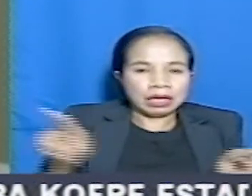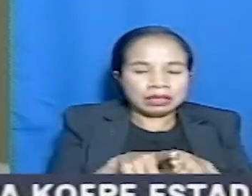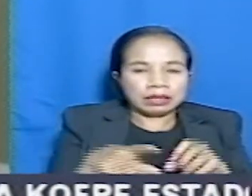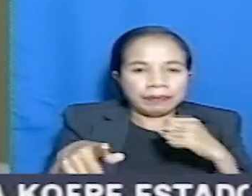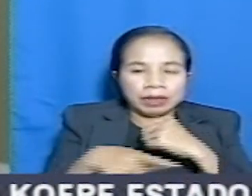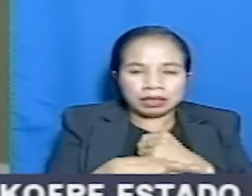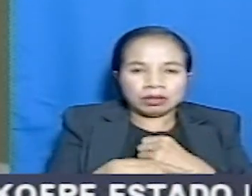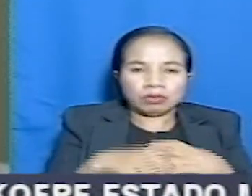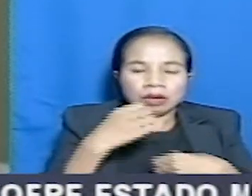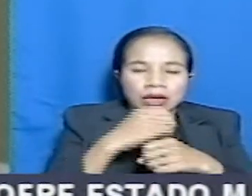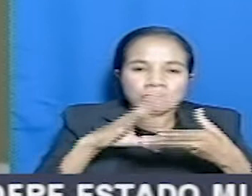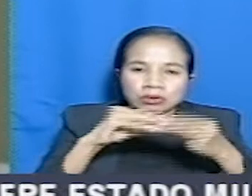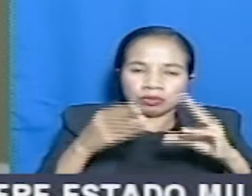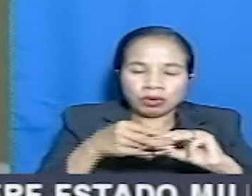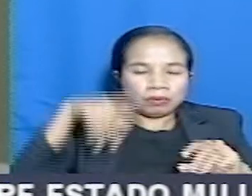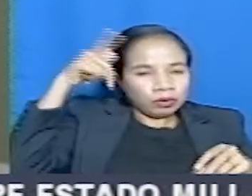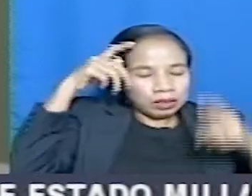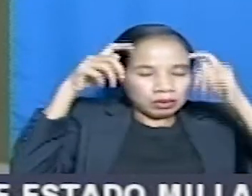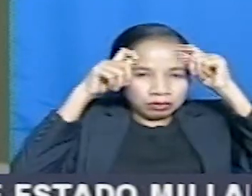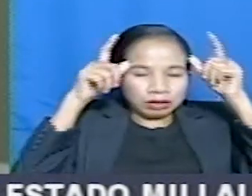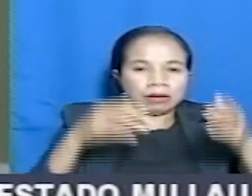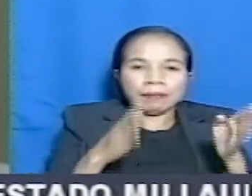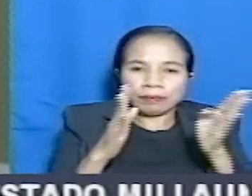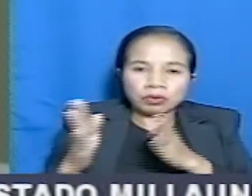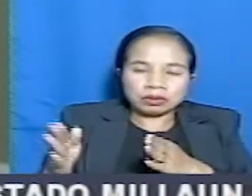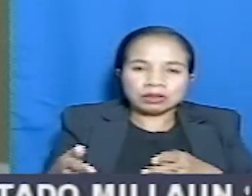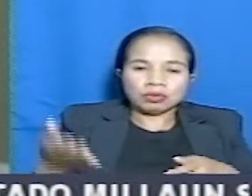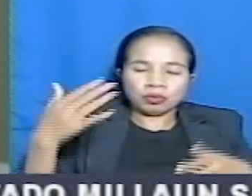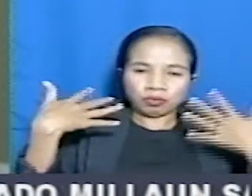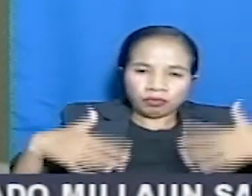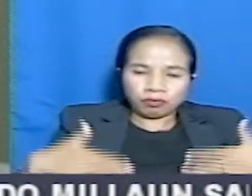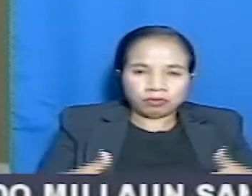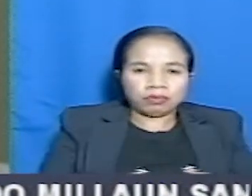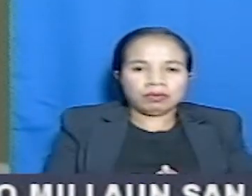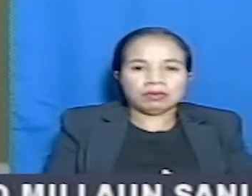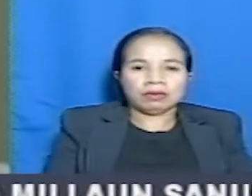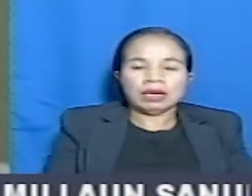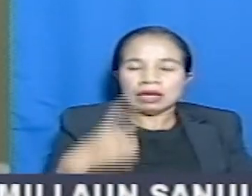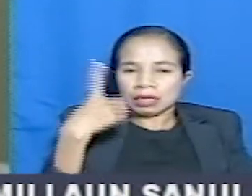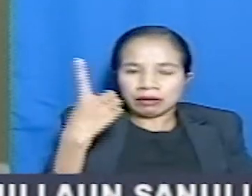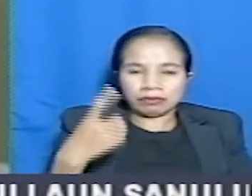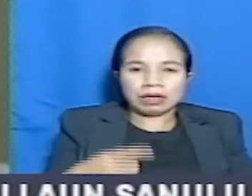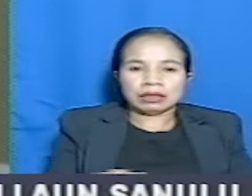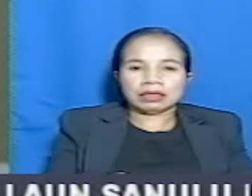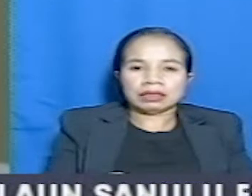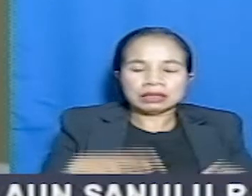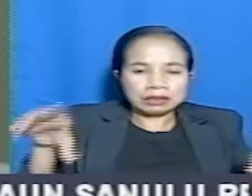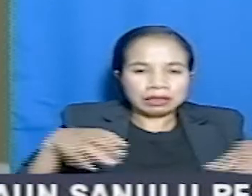nebe ao história política de Timor-Leste e o processo luta bukuan rasi, na fati e no